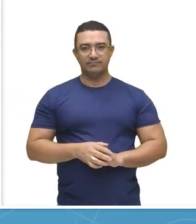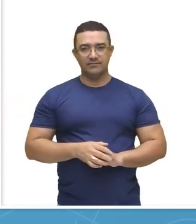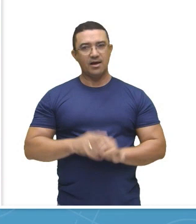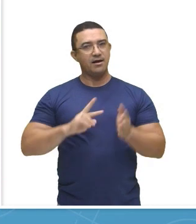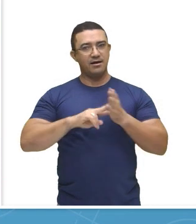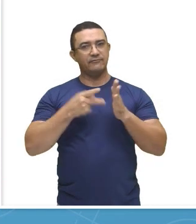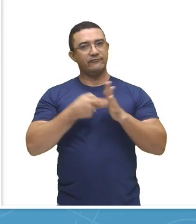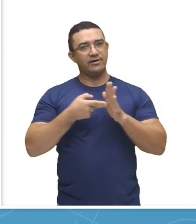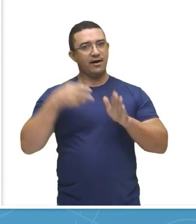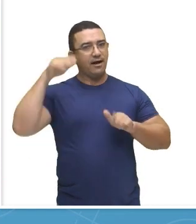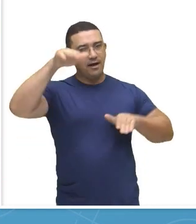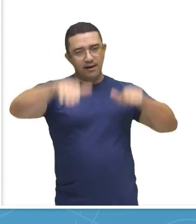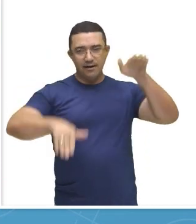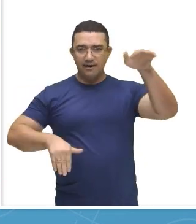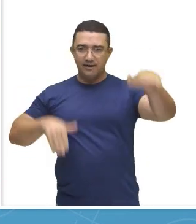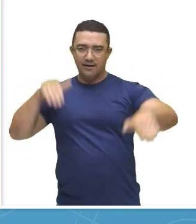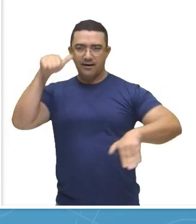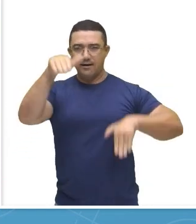Swim